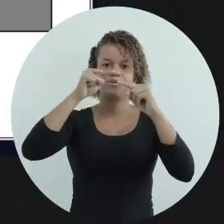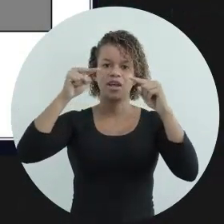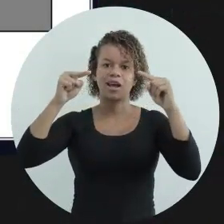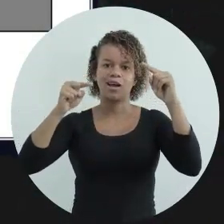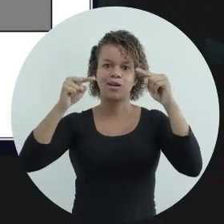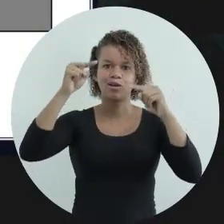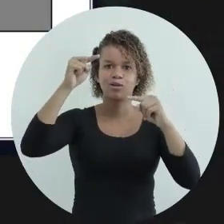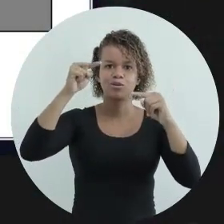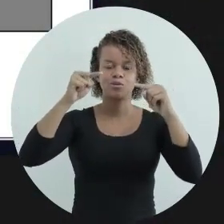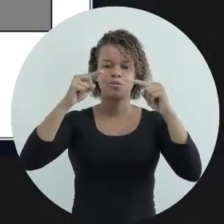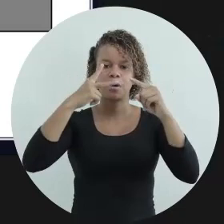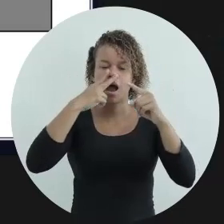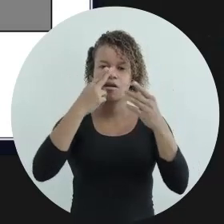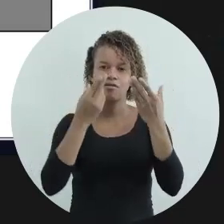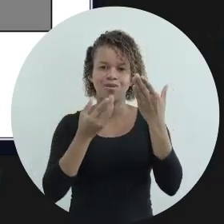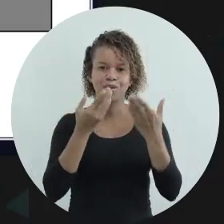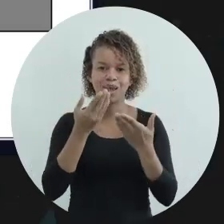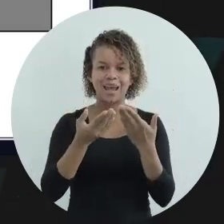atributo que